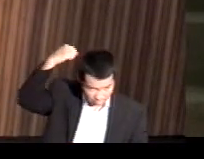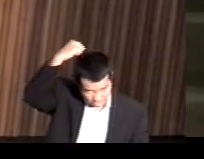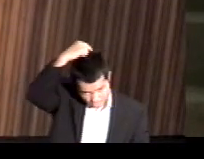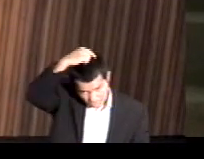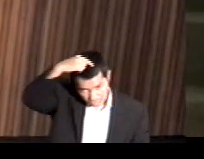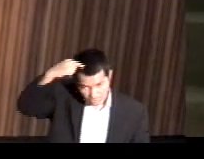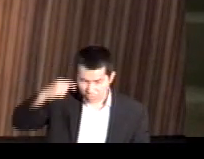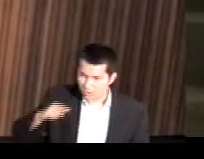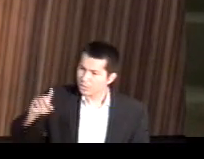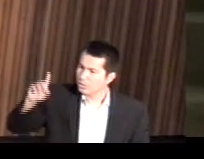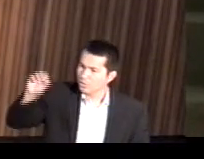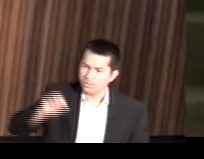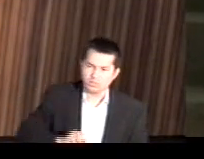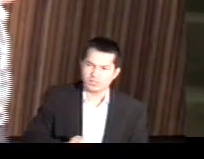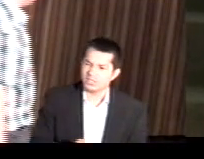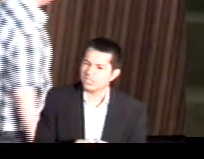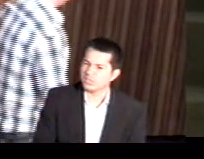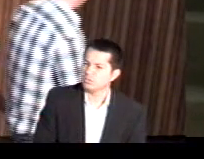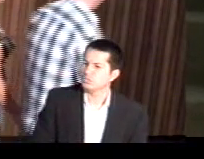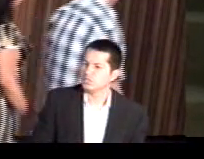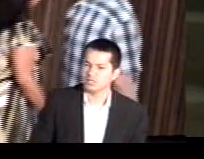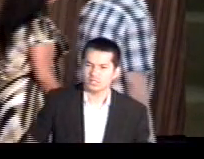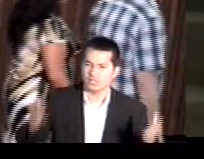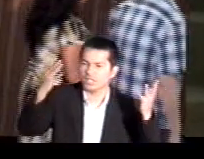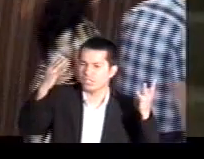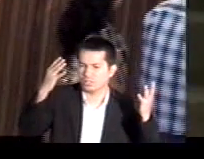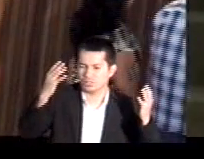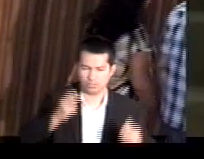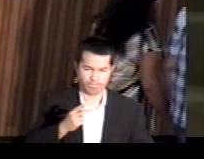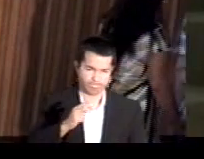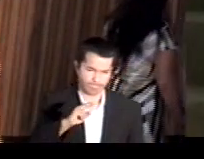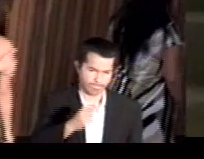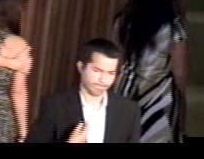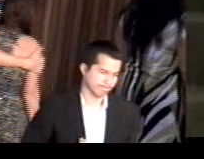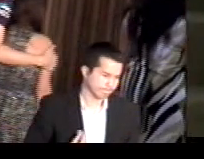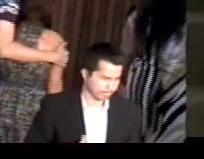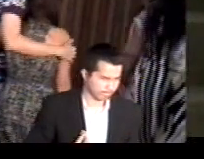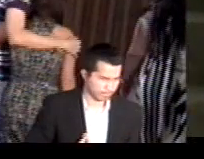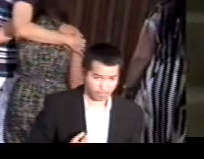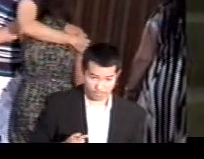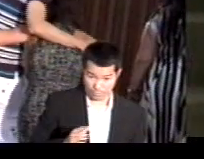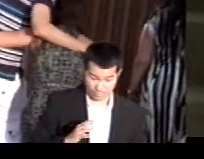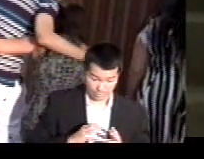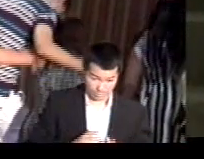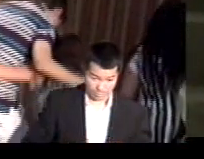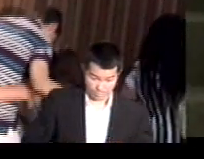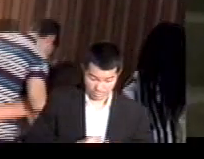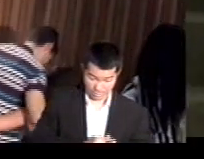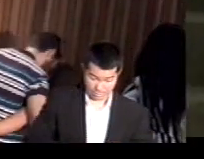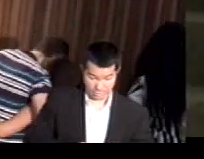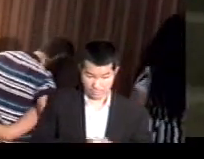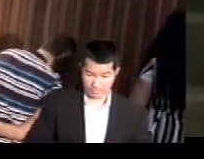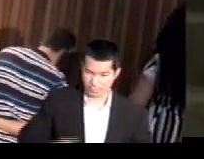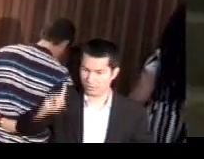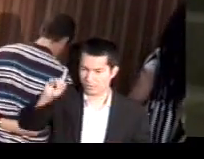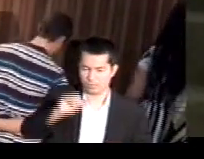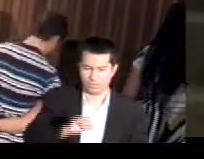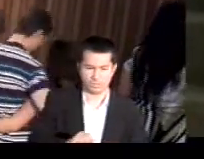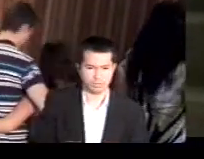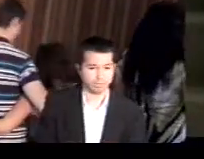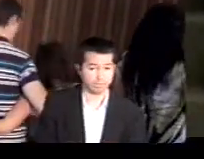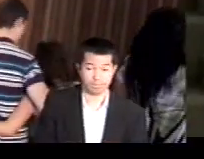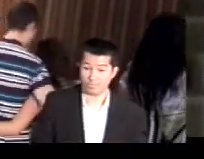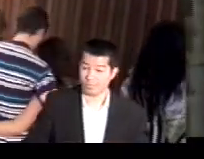Santificai-vos, pois farei maravilhas no meio de vós. Santificai-vos, pois farei maravilhas no meio de vós. Essa é